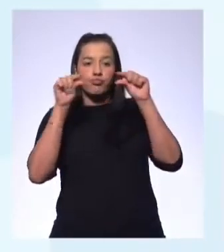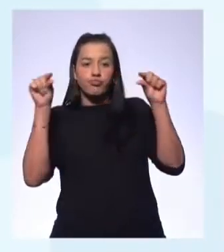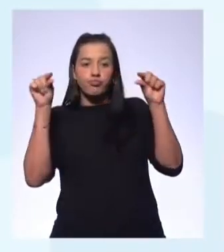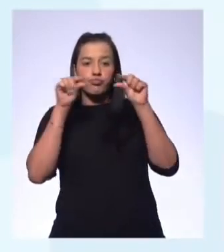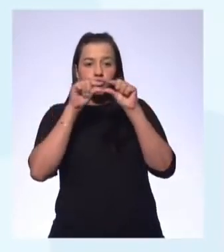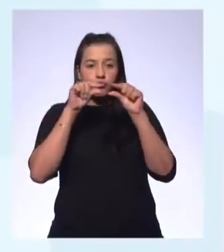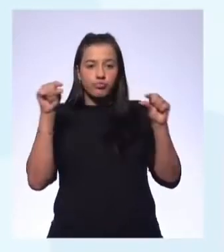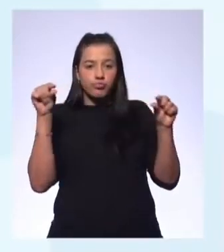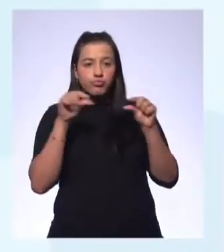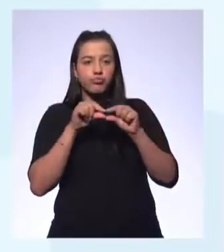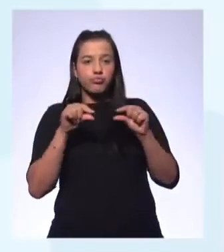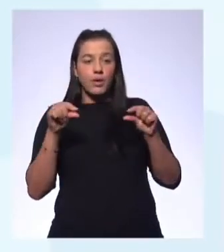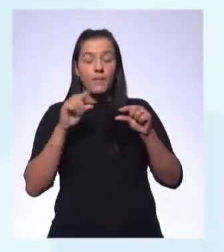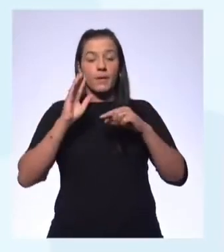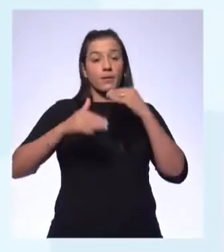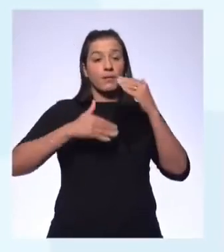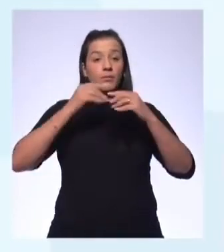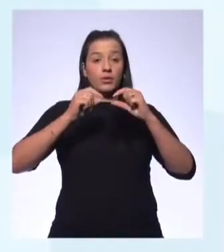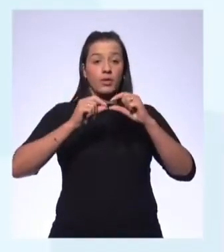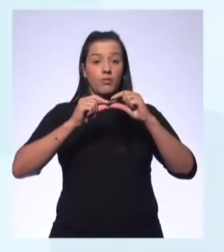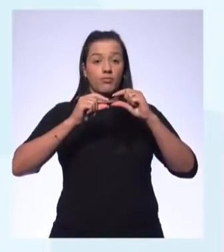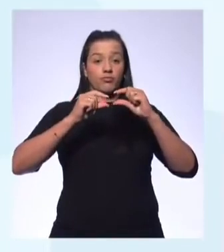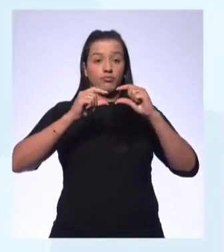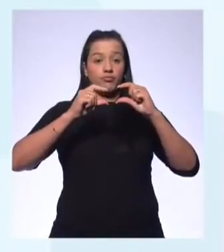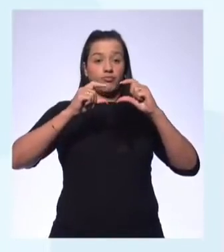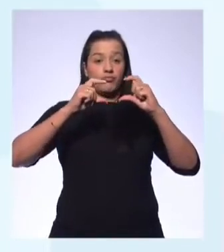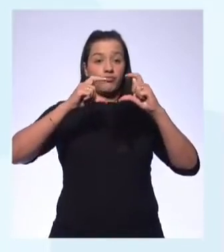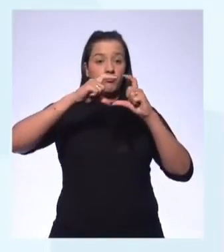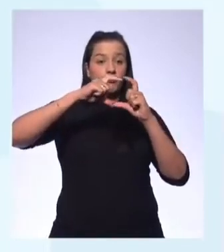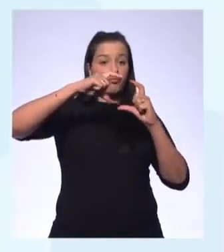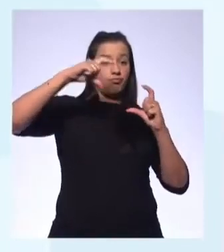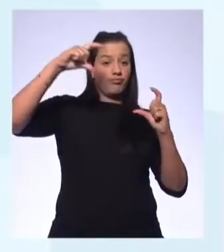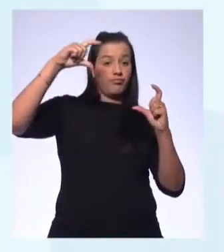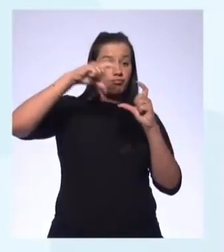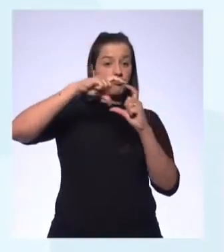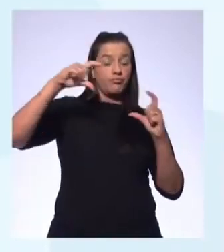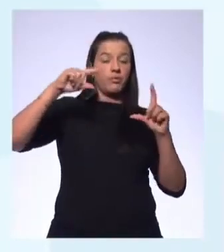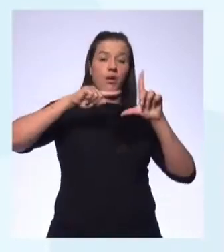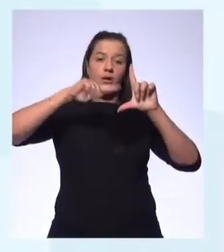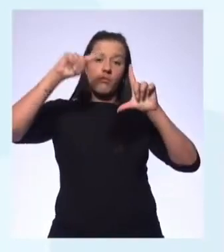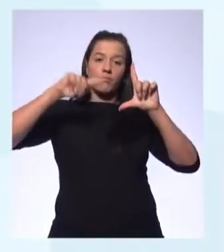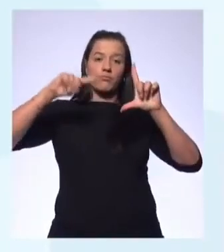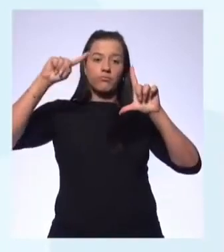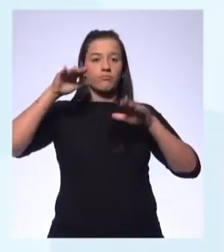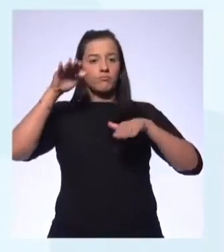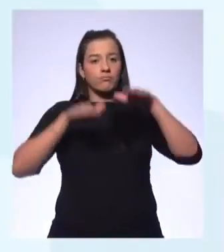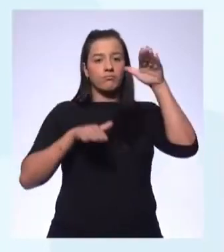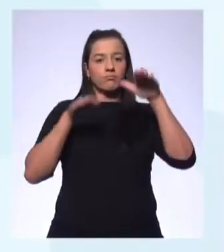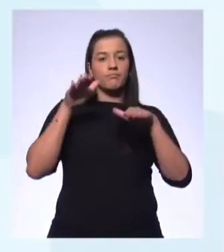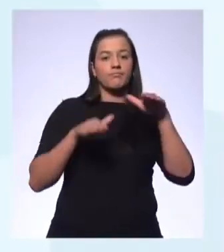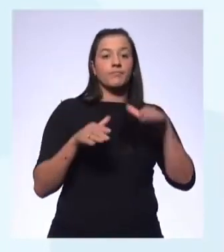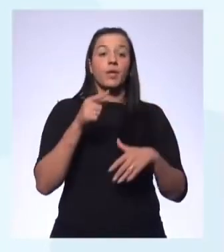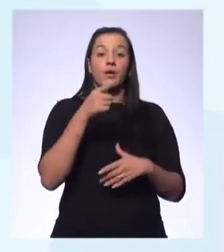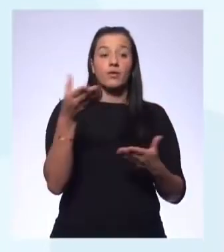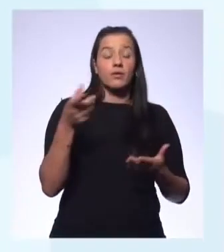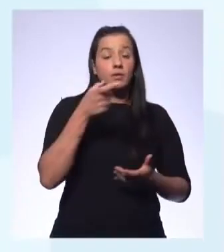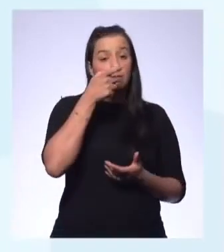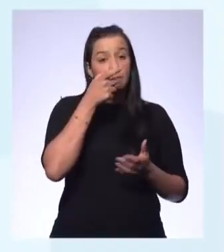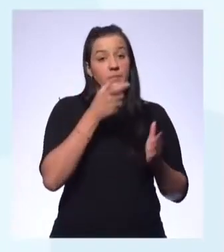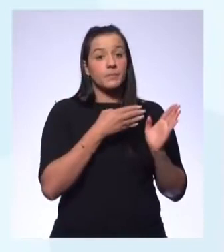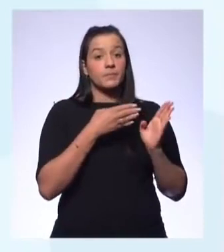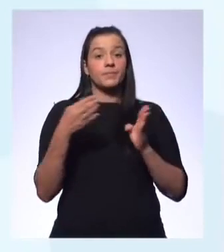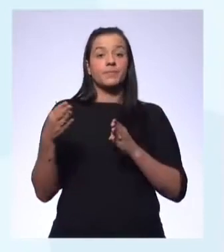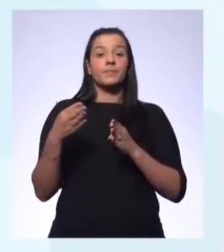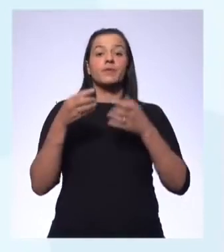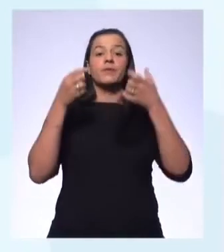Só que depois de um determinado momento, a gente já começa a observar variações. Então, observando isso, vocês